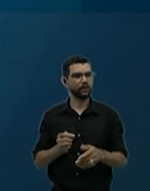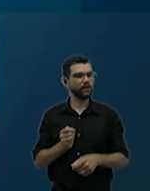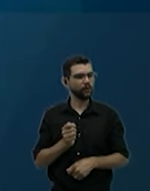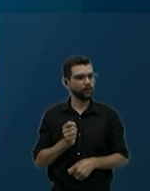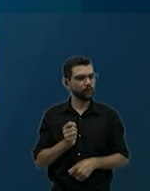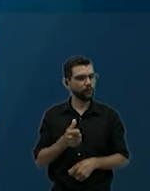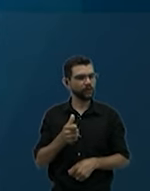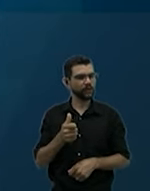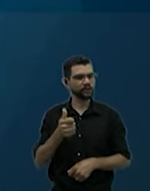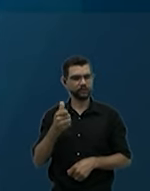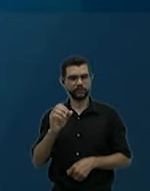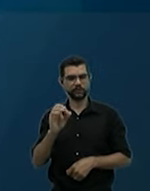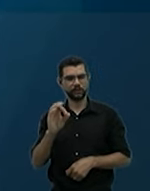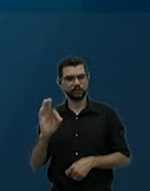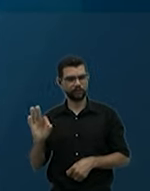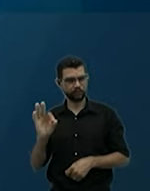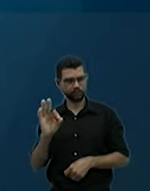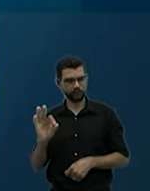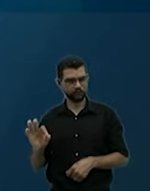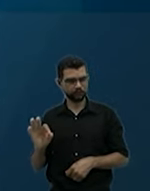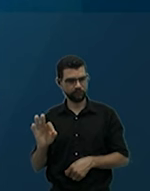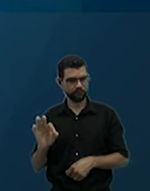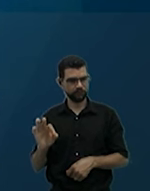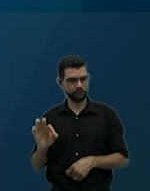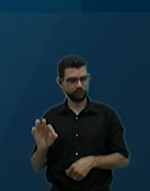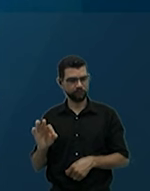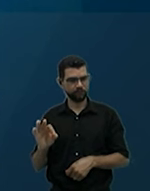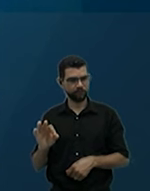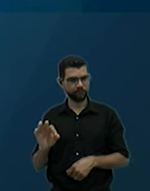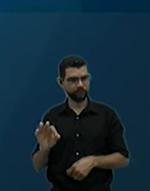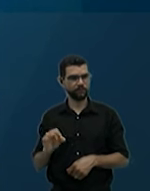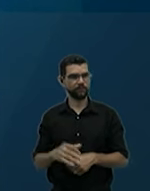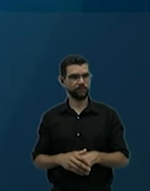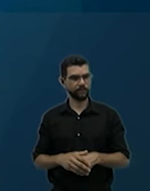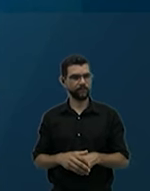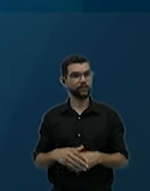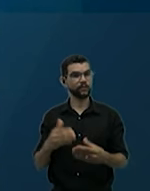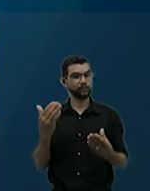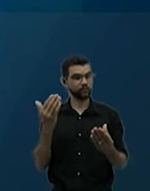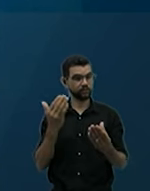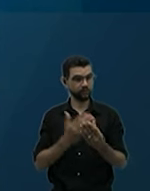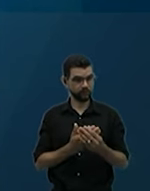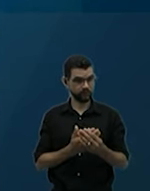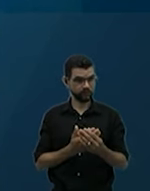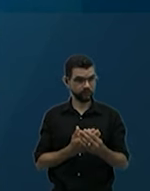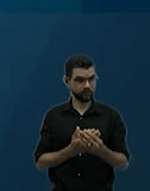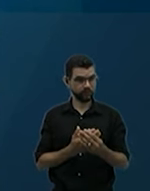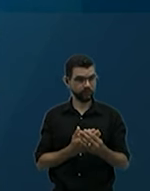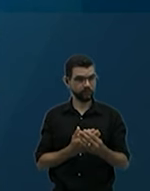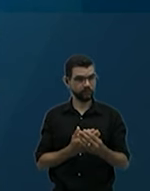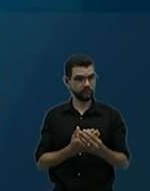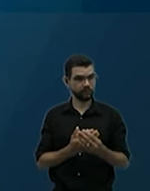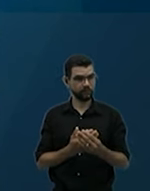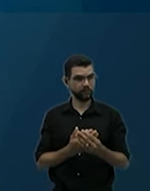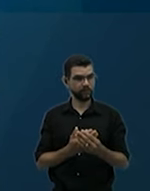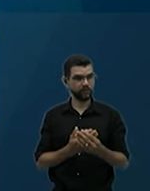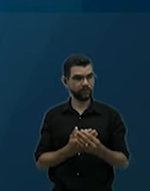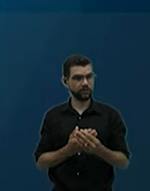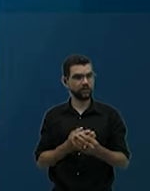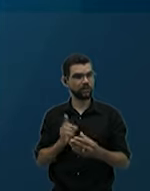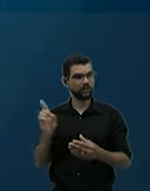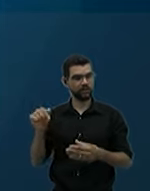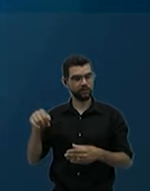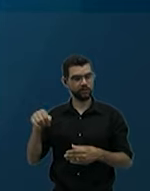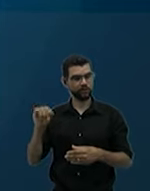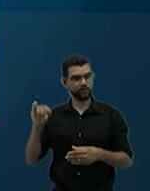das causas que estão lá são previdenciárias. As causas previdenciárias que vêm